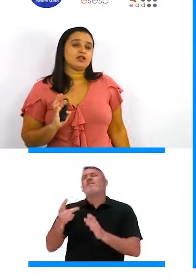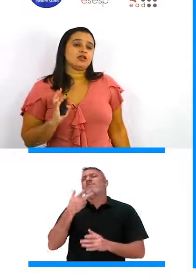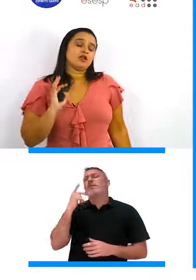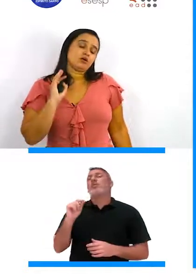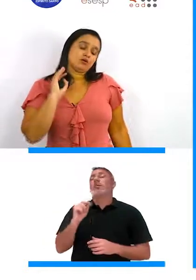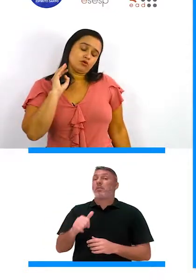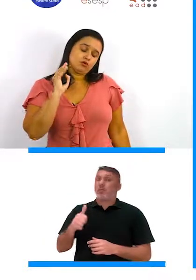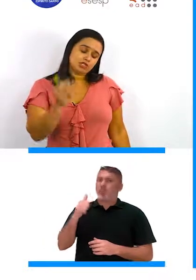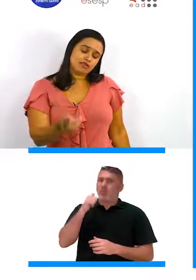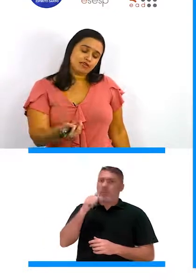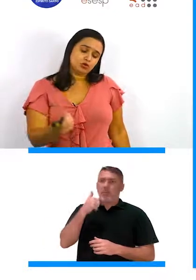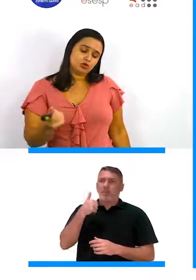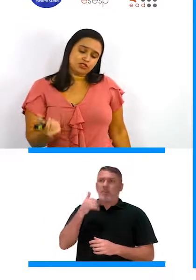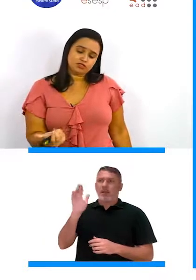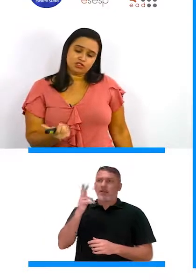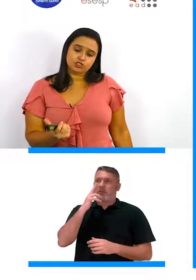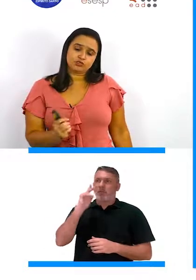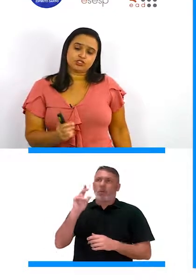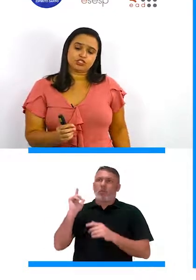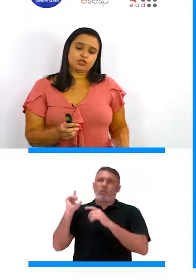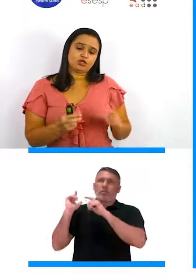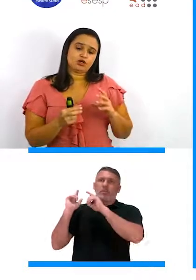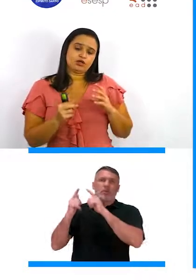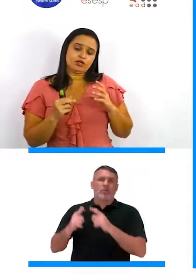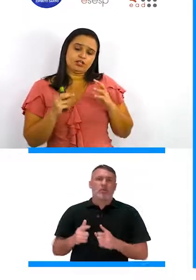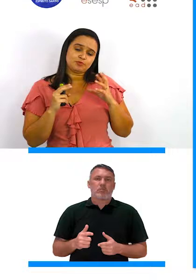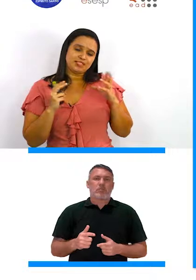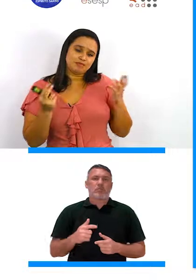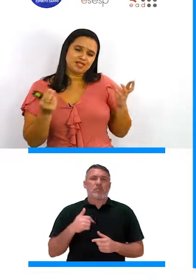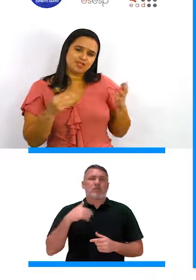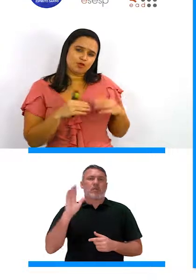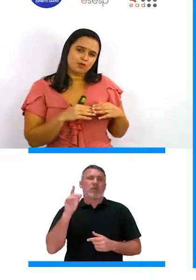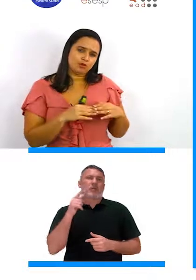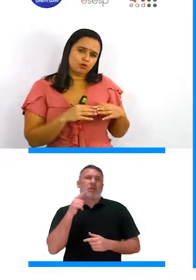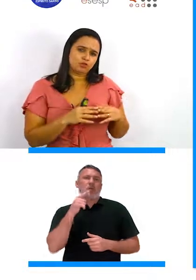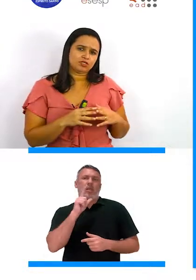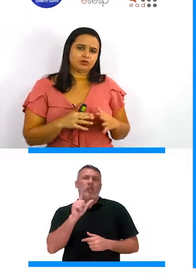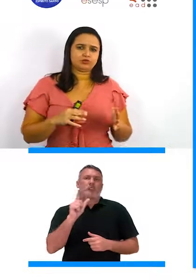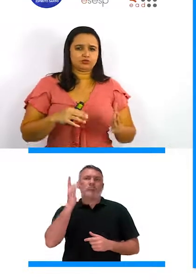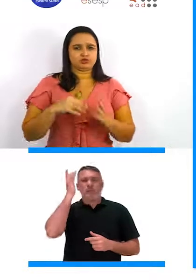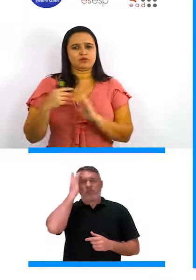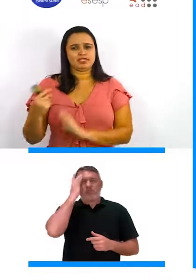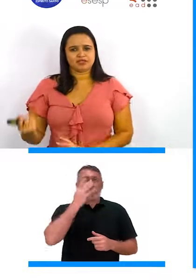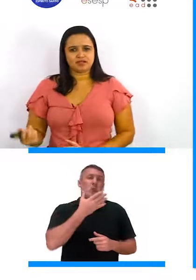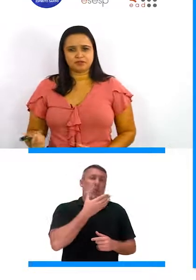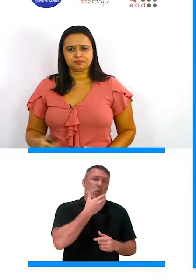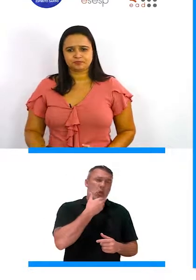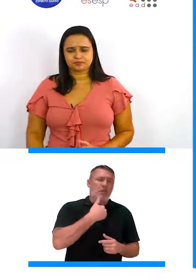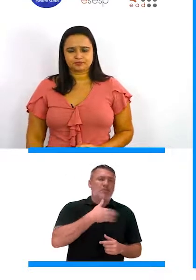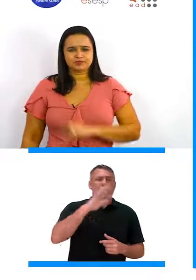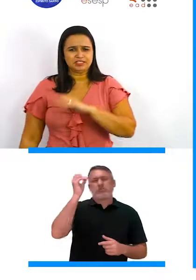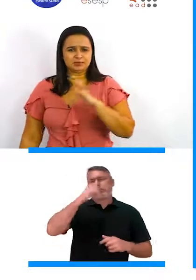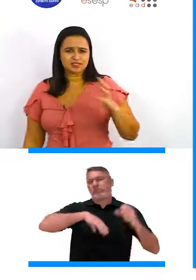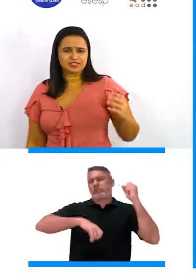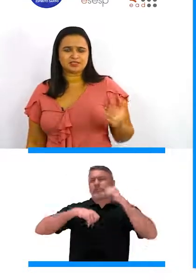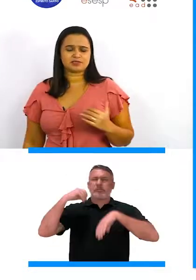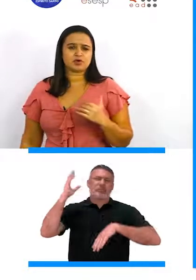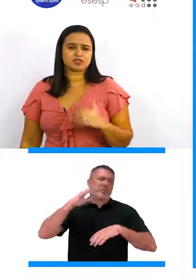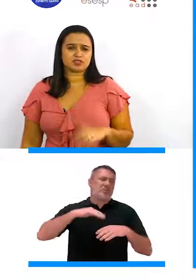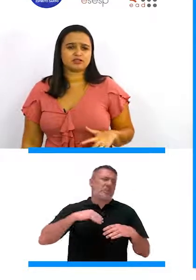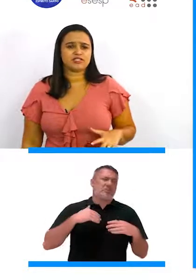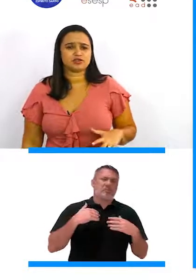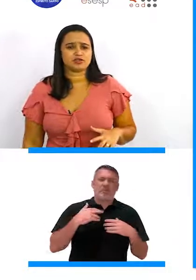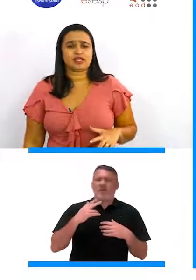mais conservadoras, no sentido de respeitar mais a norma culta, enquanto os homens não. As